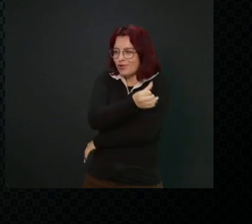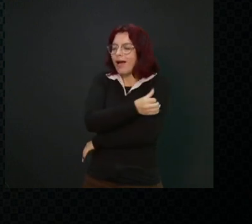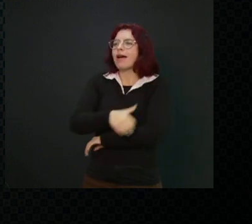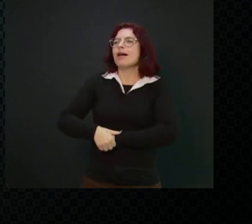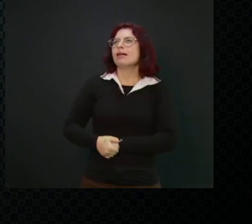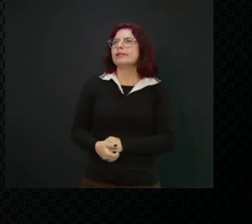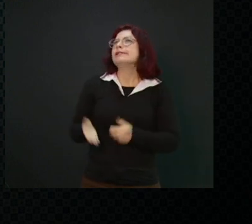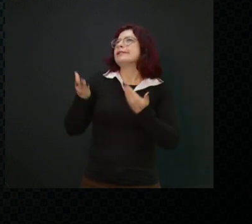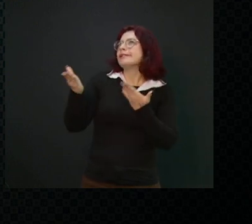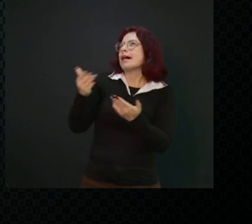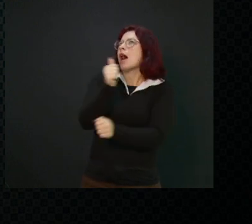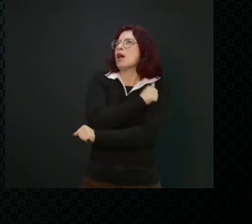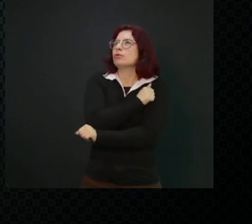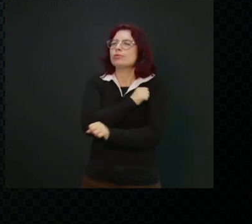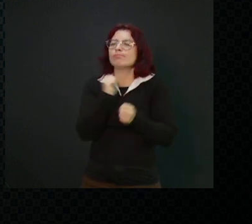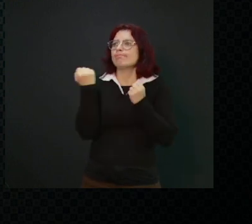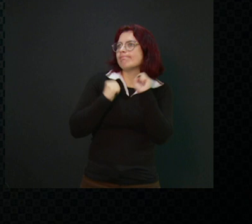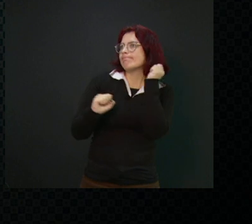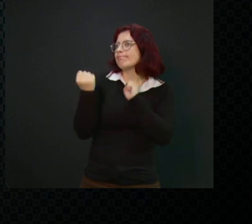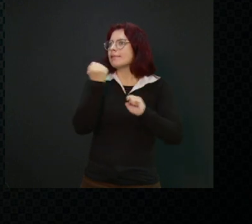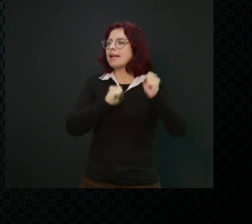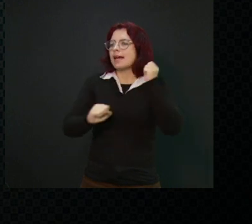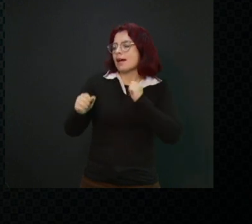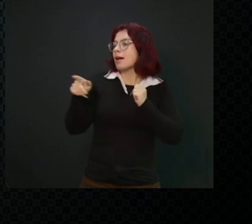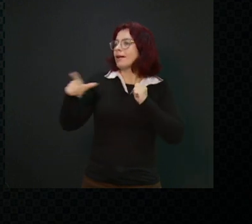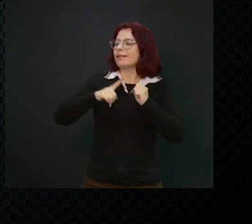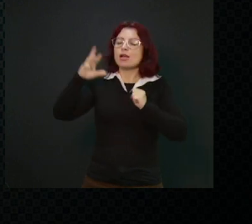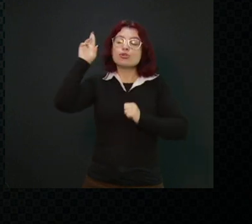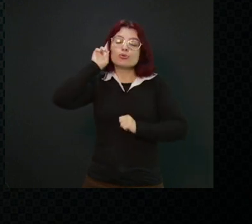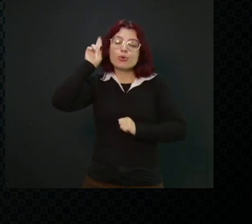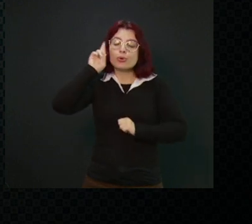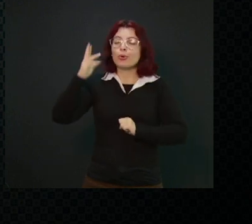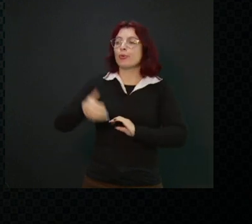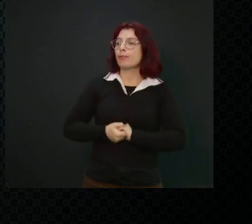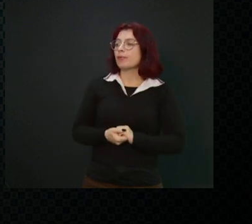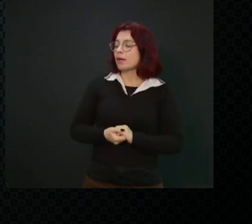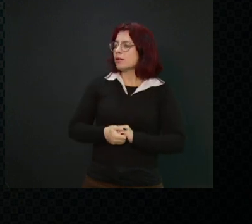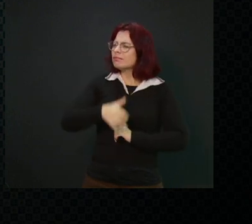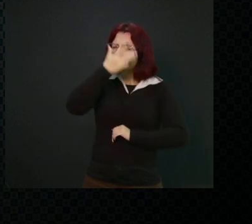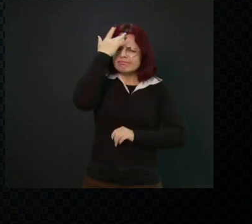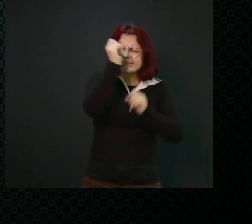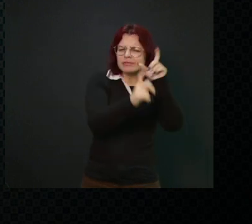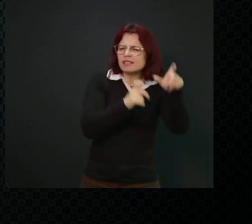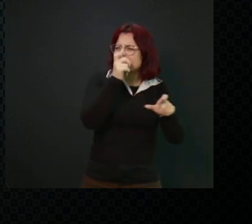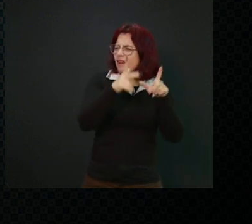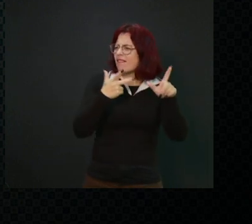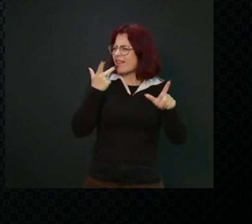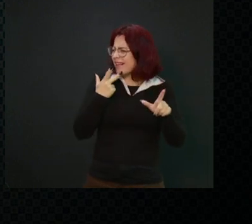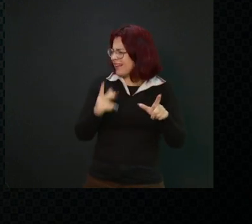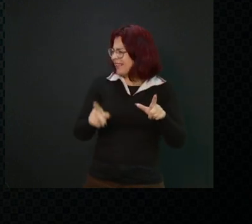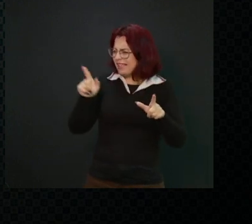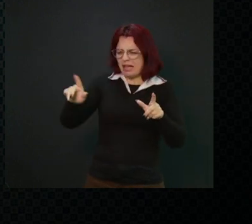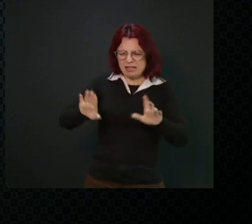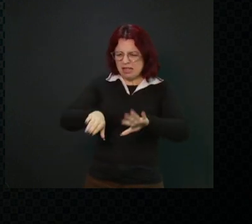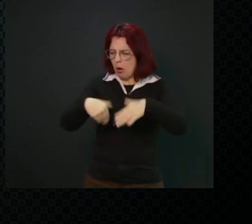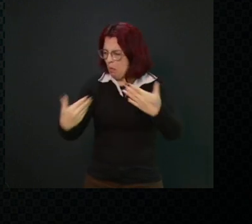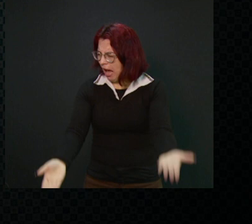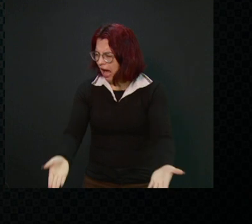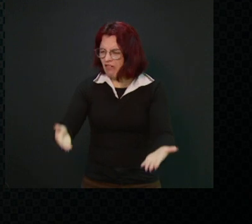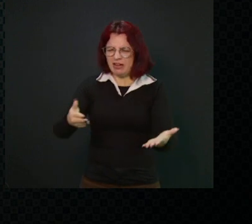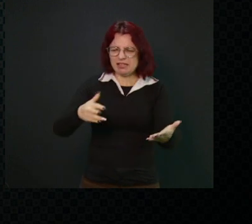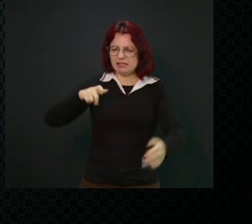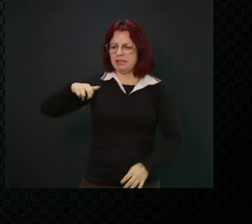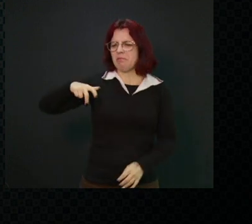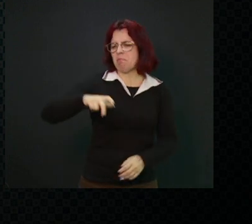era um aluno muito agitado, ele era surdo. E o pessoal sempre falava muito que ele derrubava tudo, ele